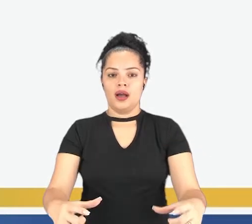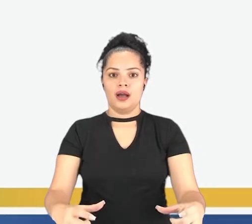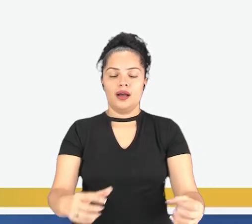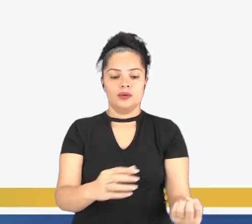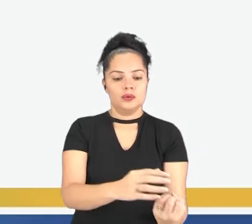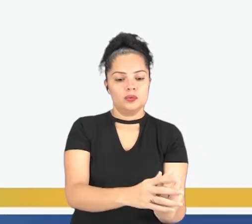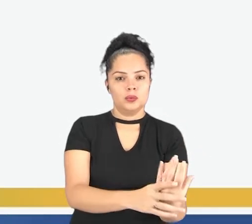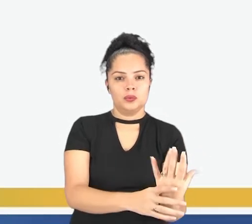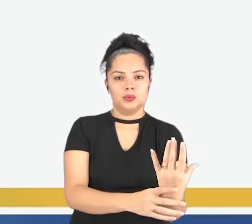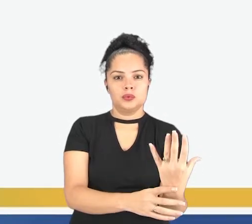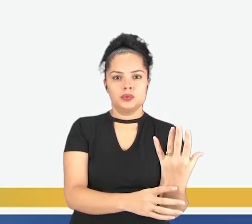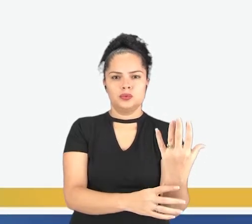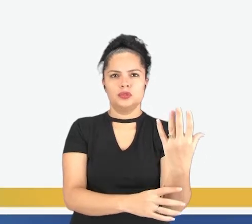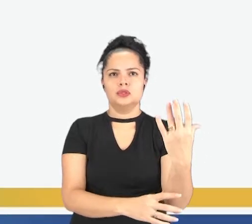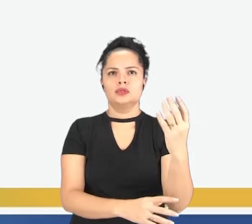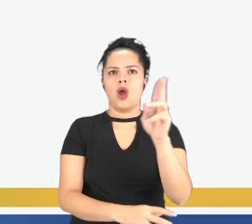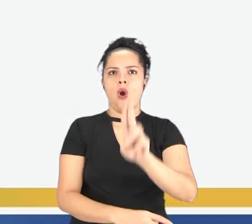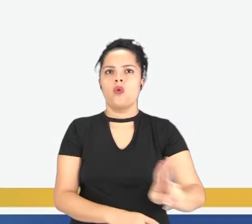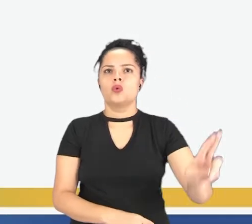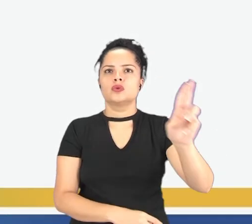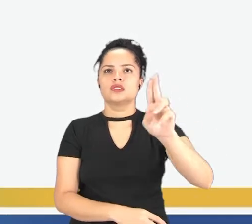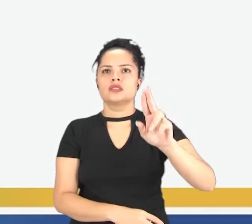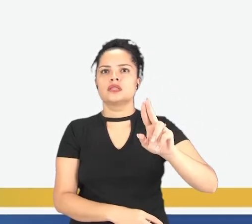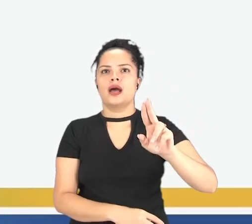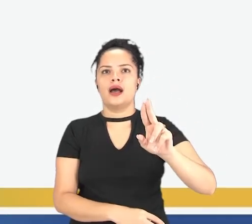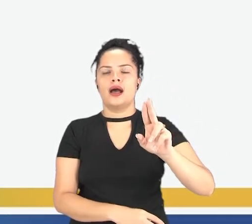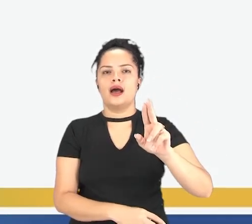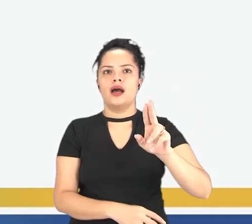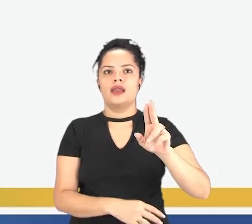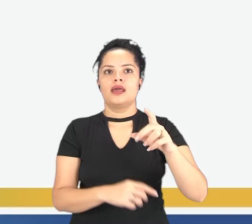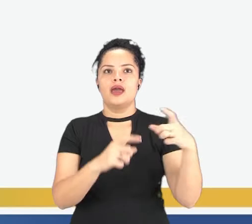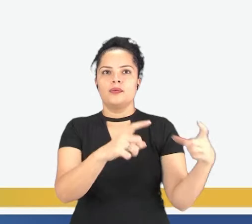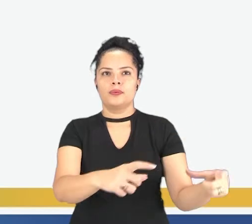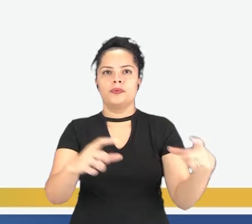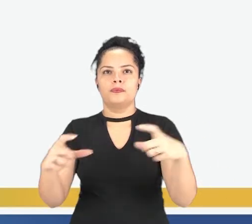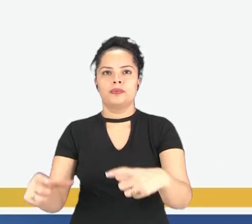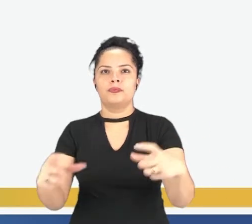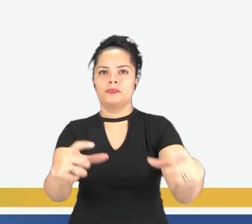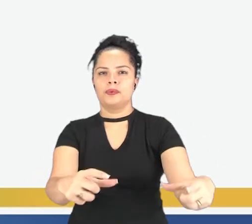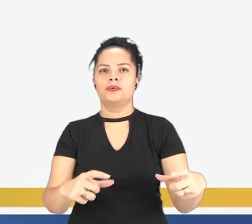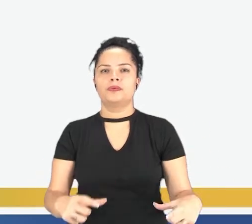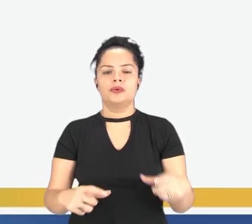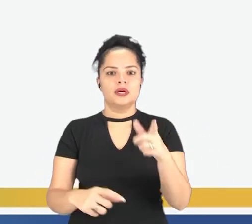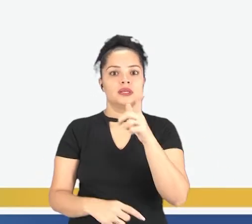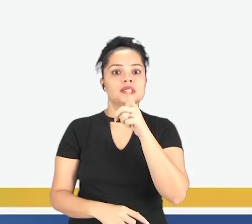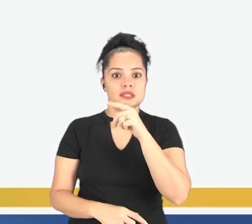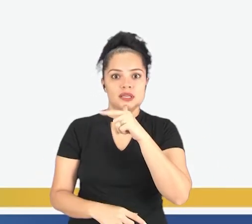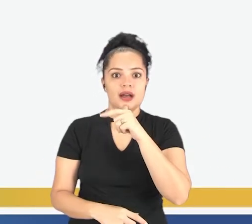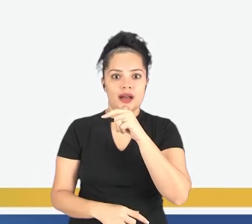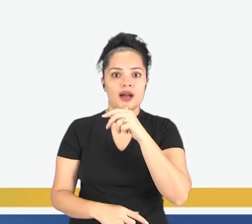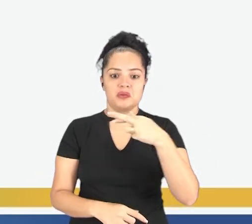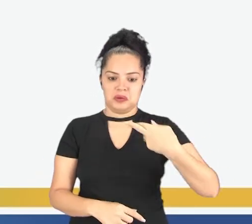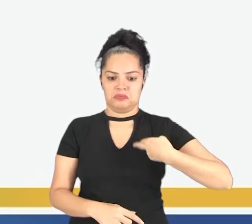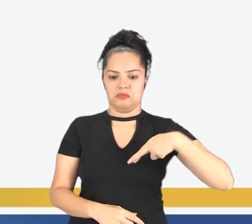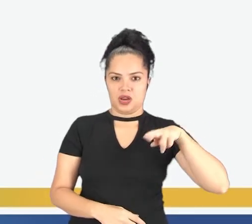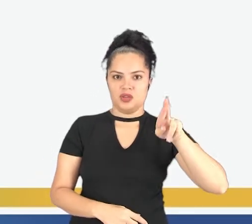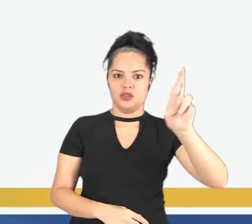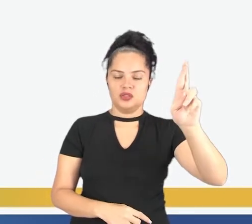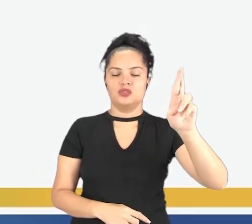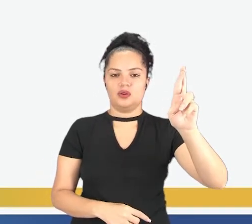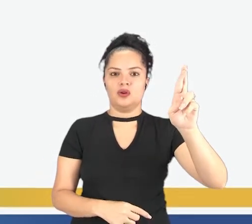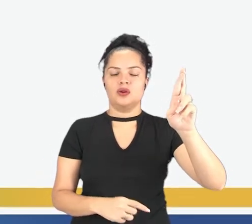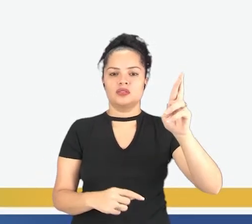possível graças aos cenotes. Né? O que são os cenotes? São poços de água com função também religiosa. em tempos de seca, né, eles